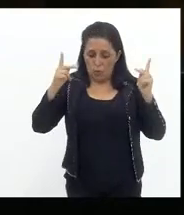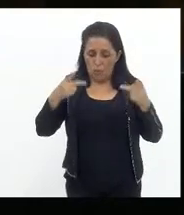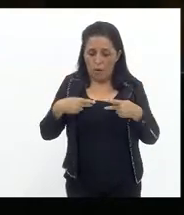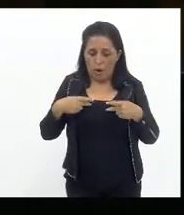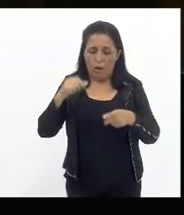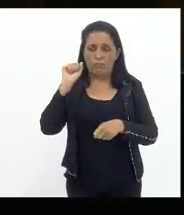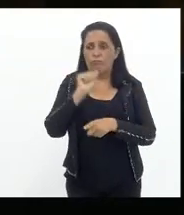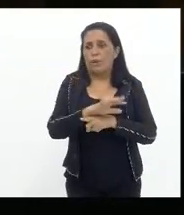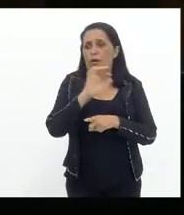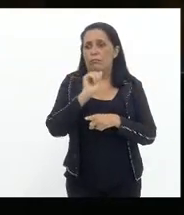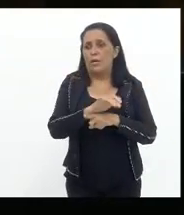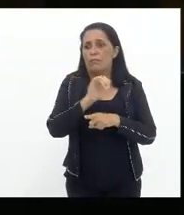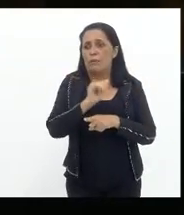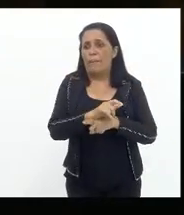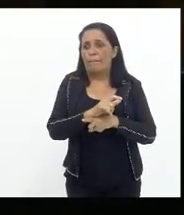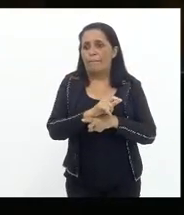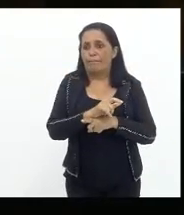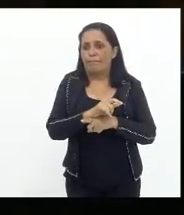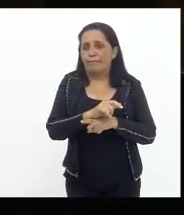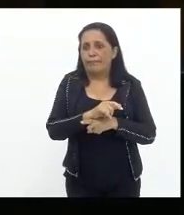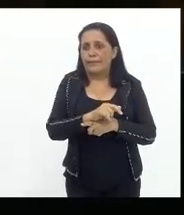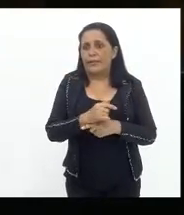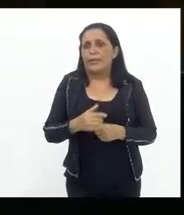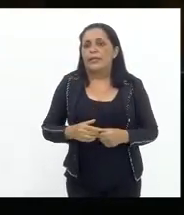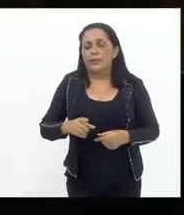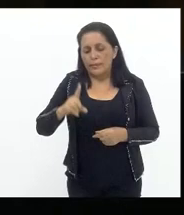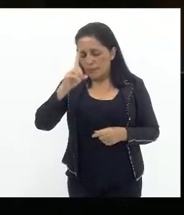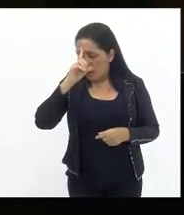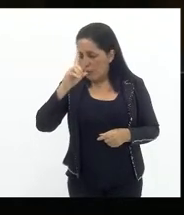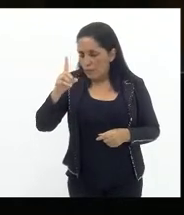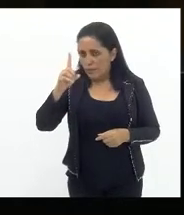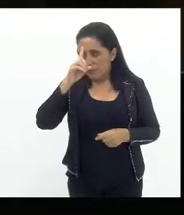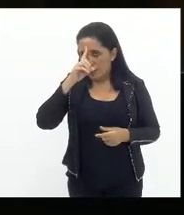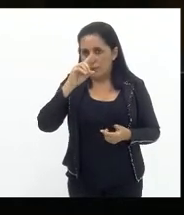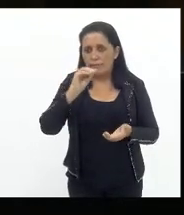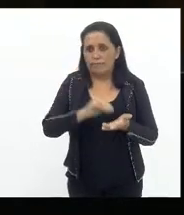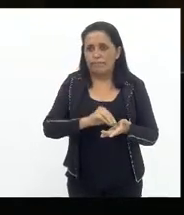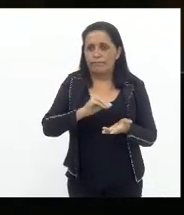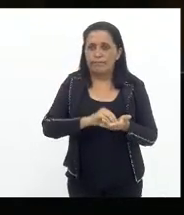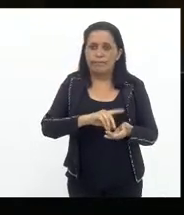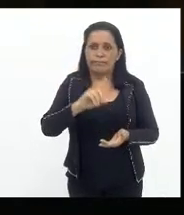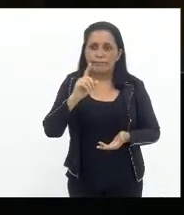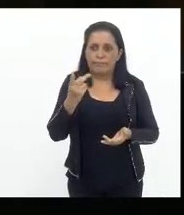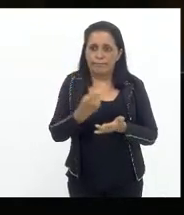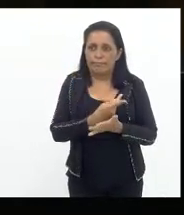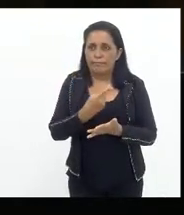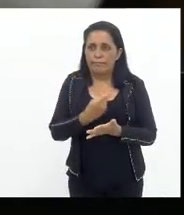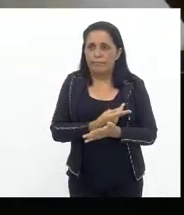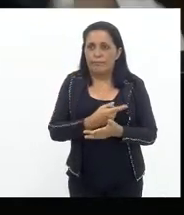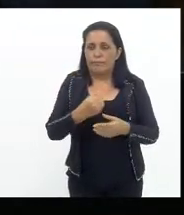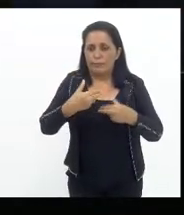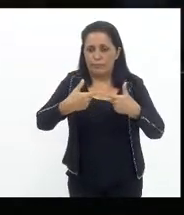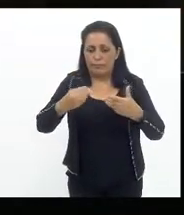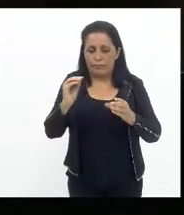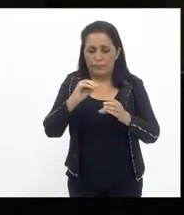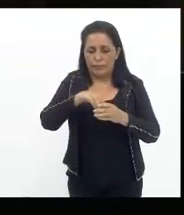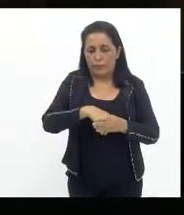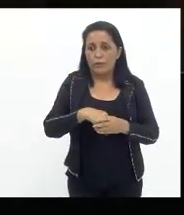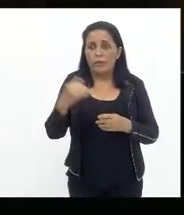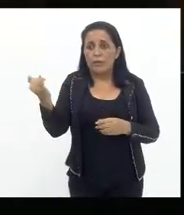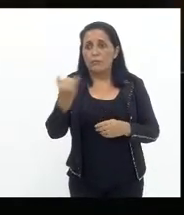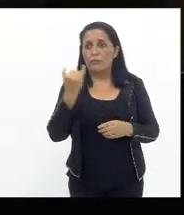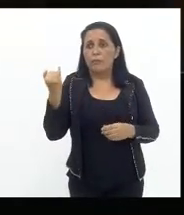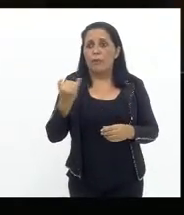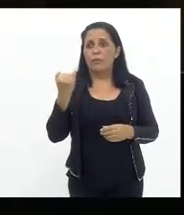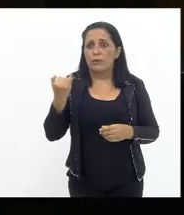e violados cotidianamente. Então, nesse sentido, senhor presidente, é importante dizer o quanto que o